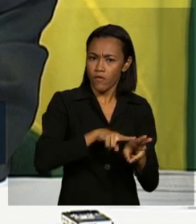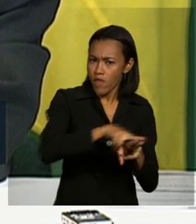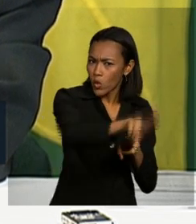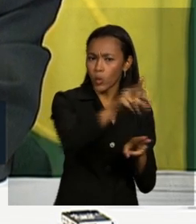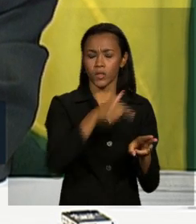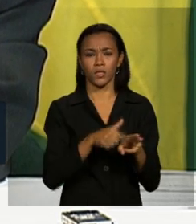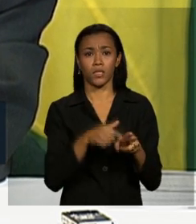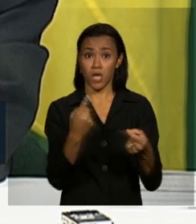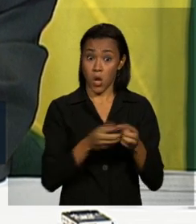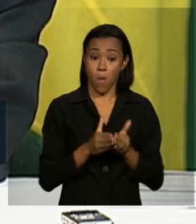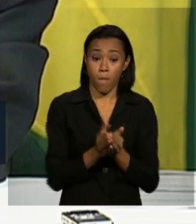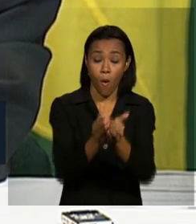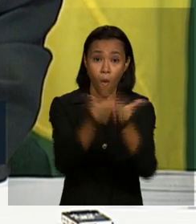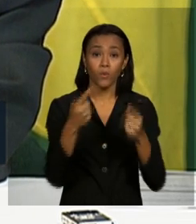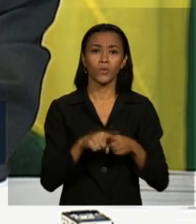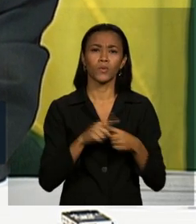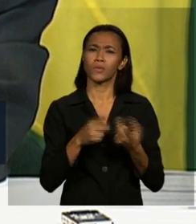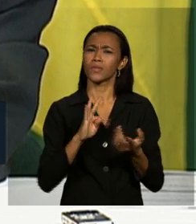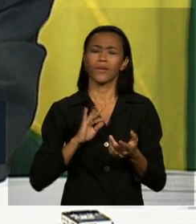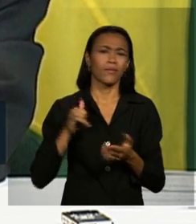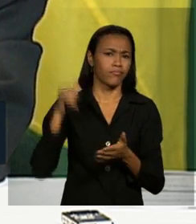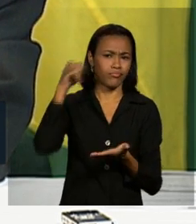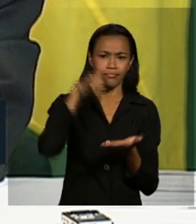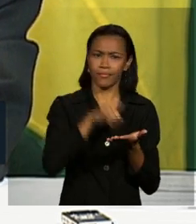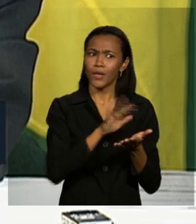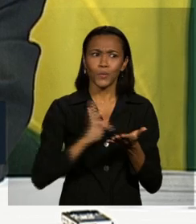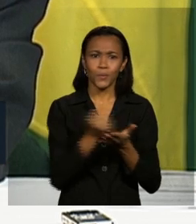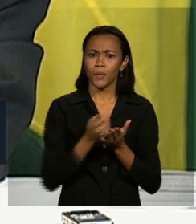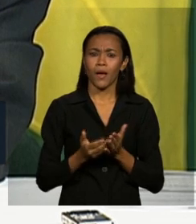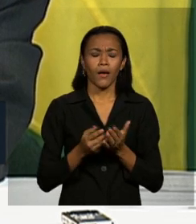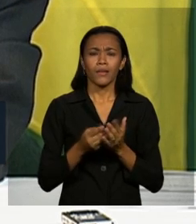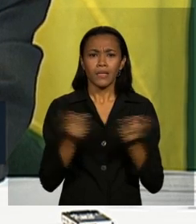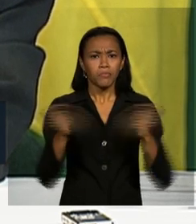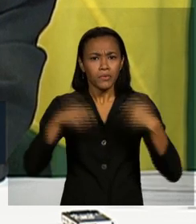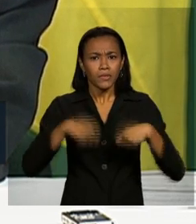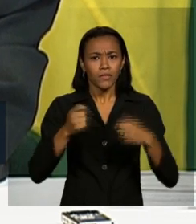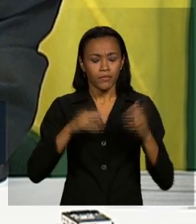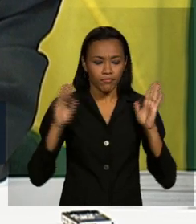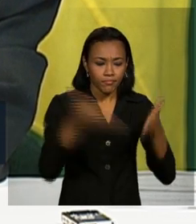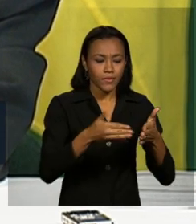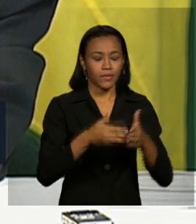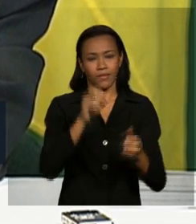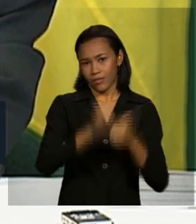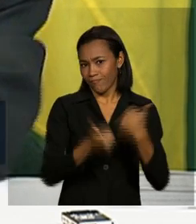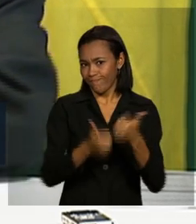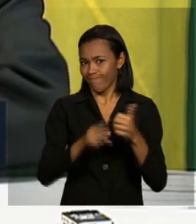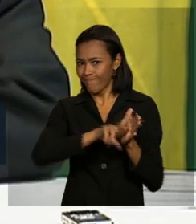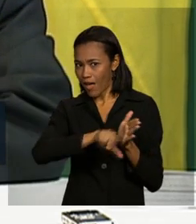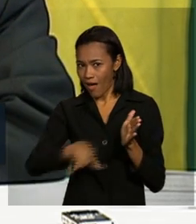ferrovias portos hidrovias todos os setores que compreendam a logística de